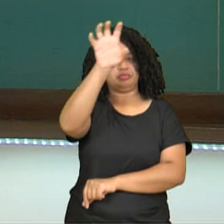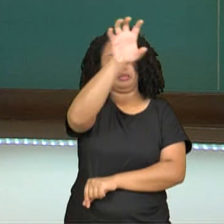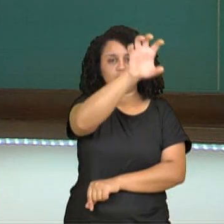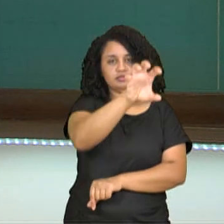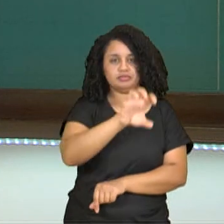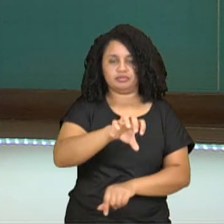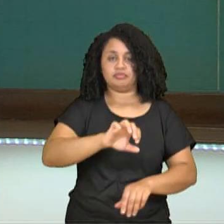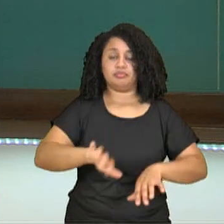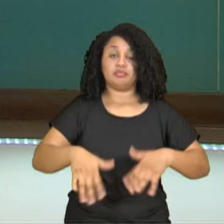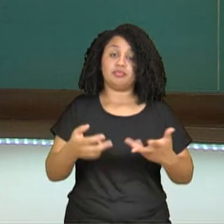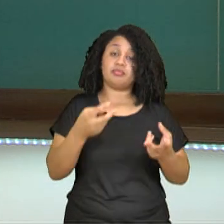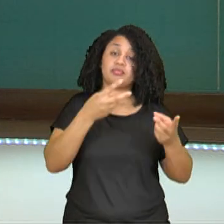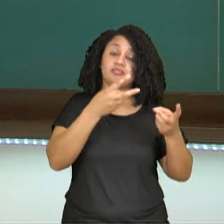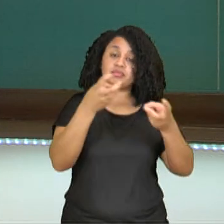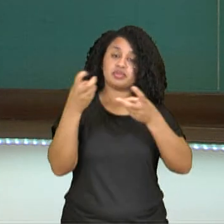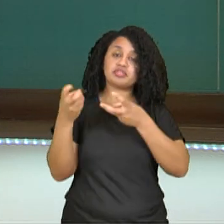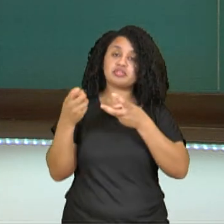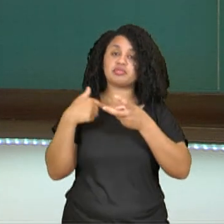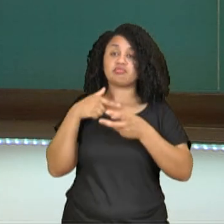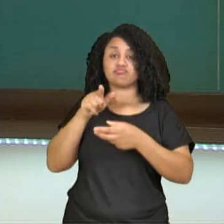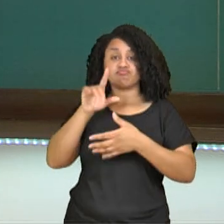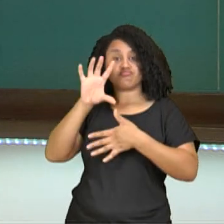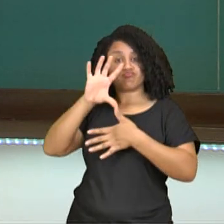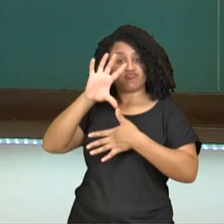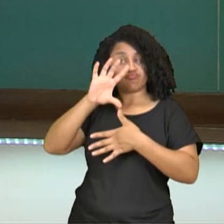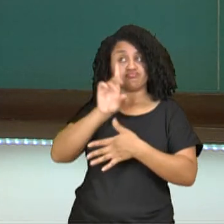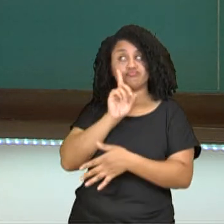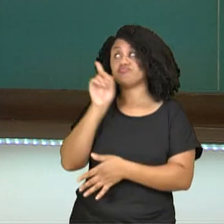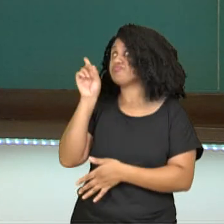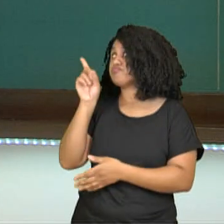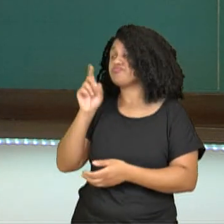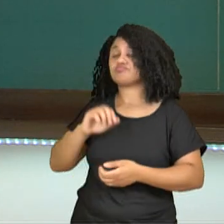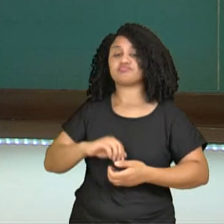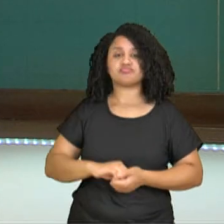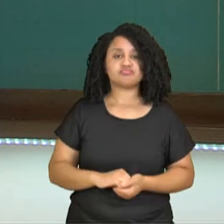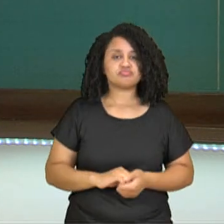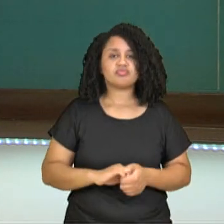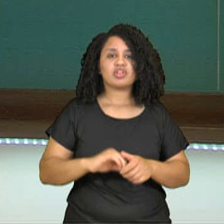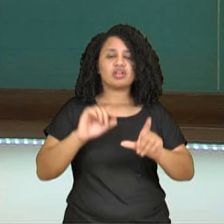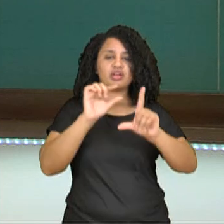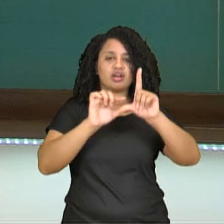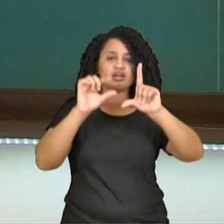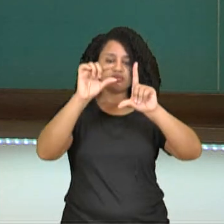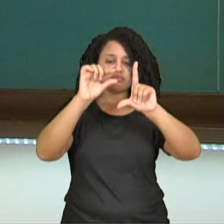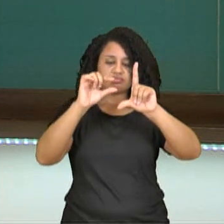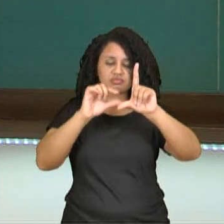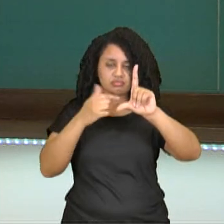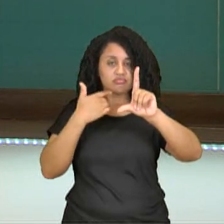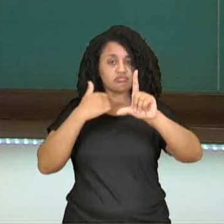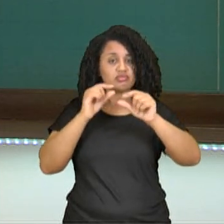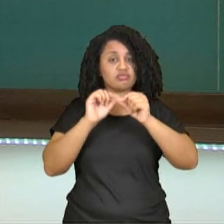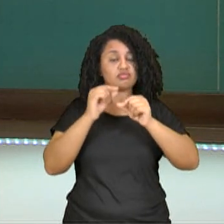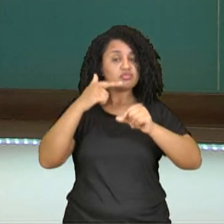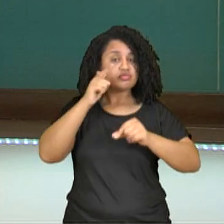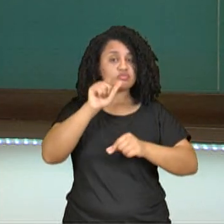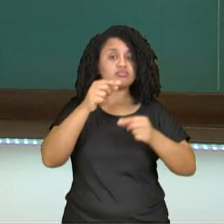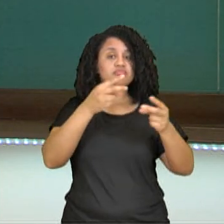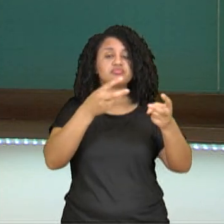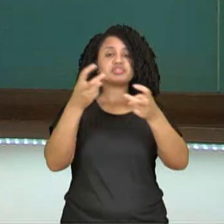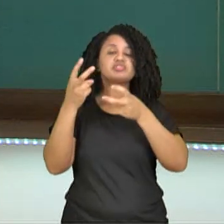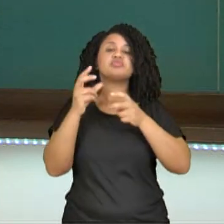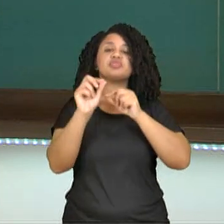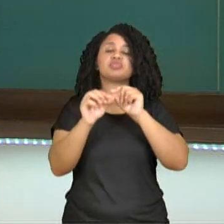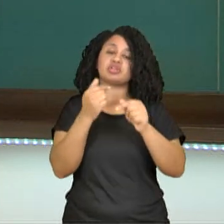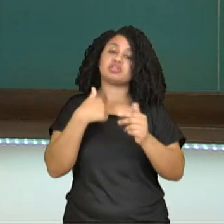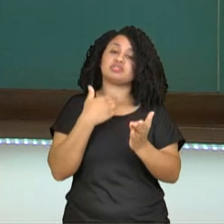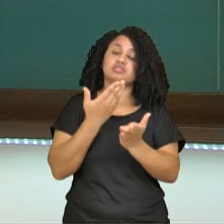que esse mapa aqui, a legenda dele, faz com que nós possamos perceber que nós estamos estudando